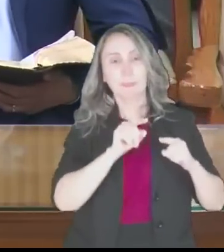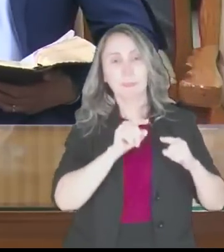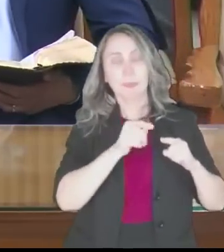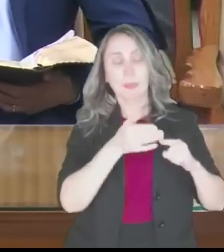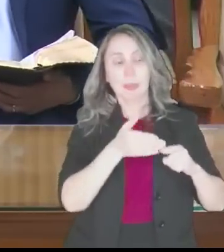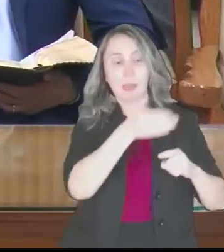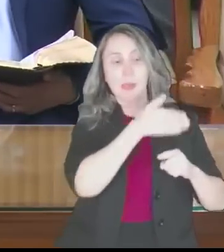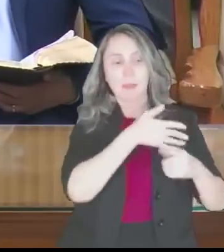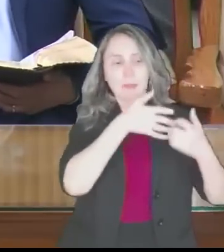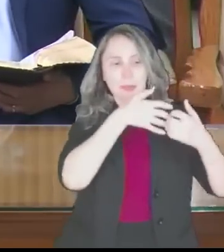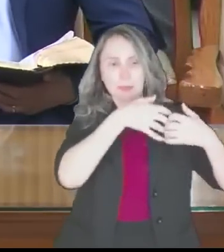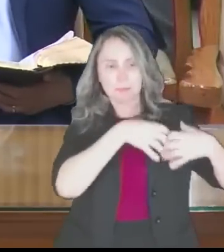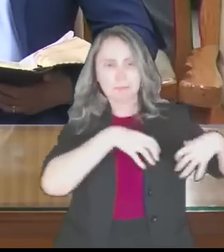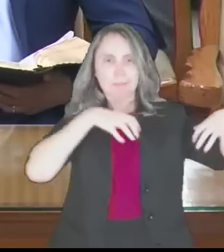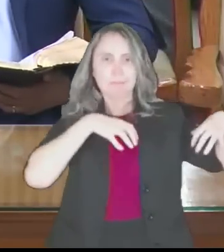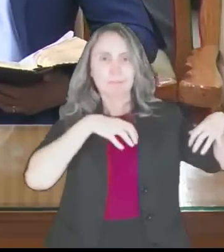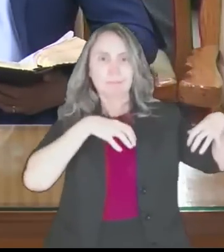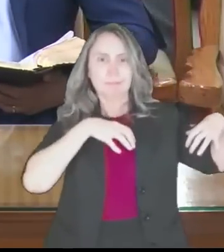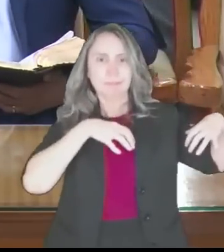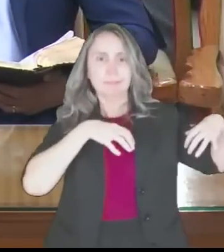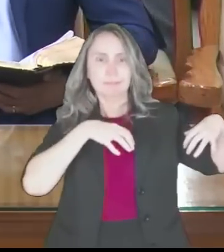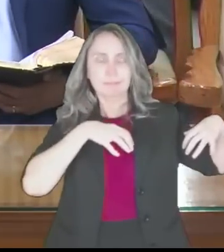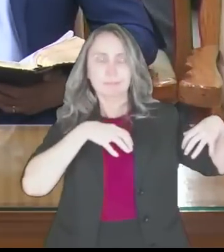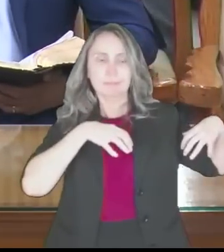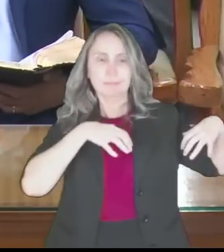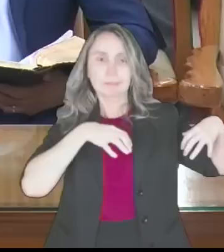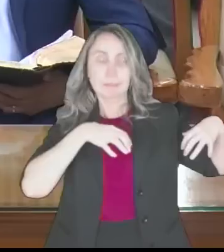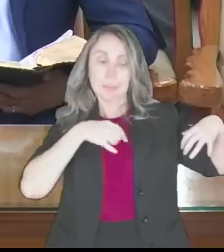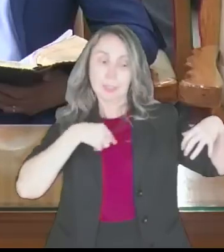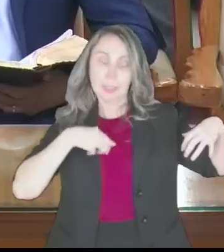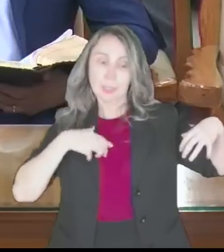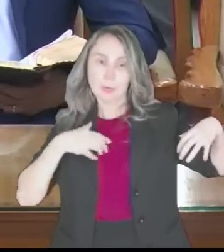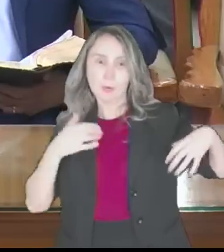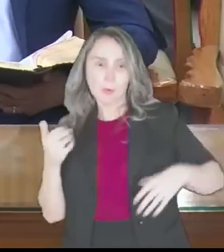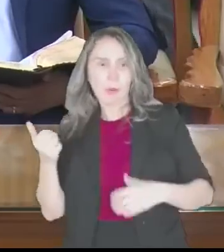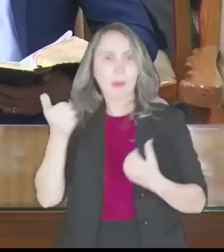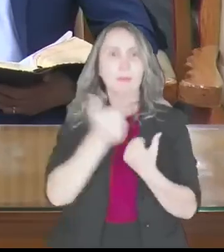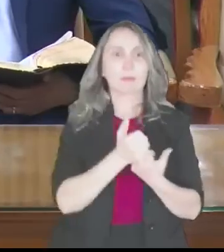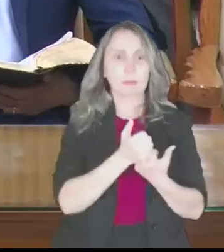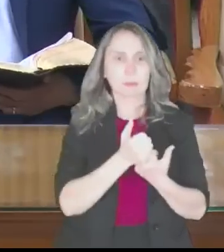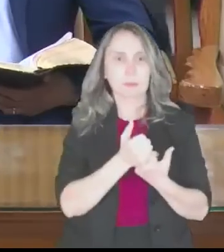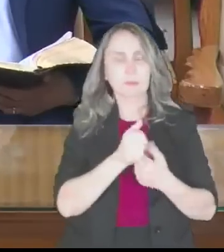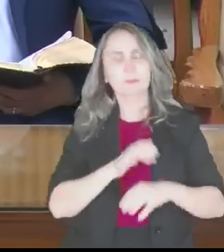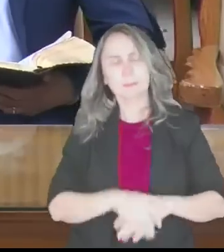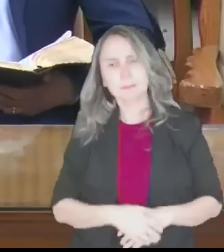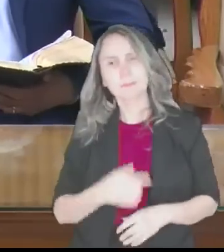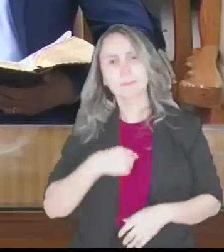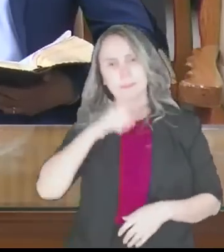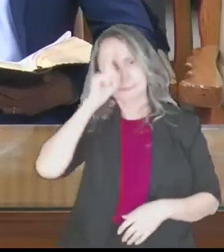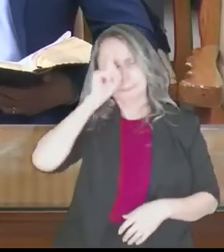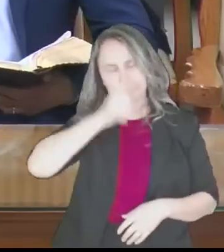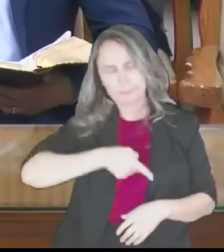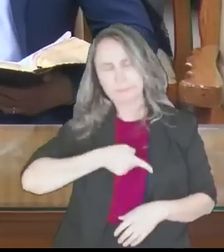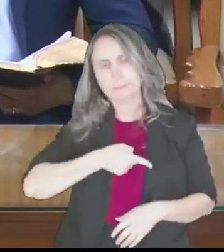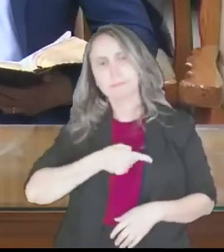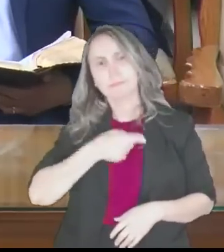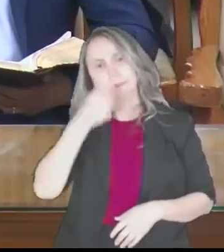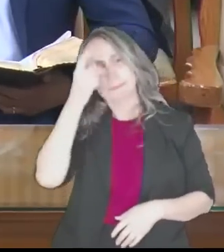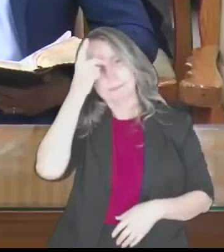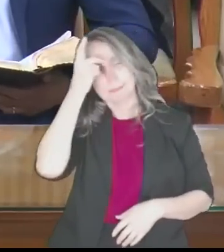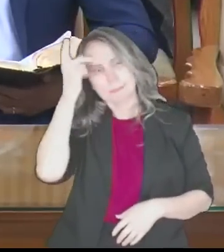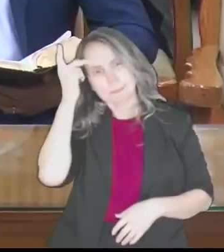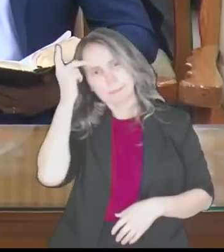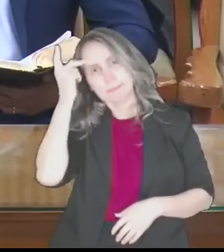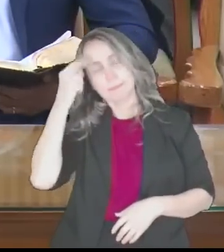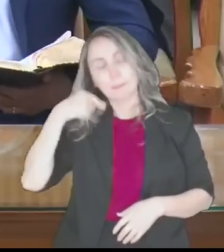estava dividiu a igreja e levou o povo. E nós mandamos alguém na casa dos crentes, e os crentes estavam bravos. Porque